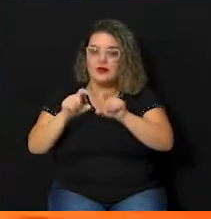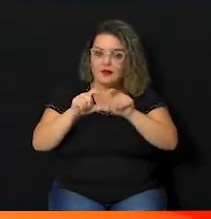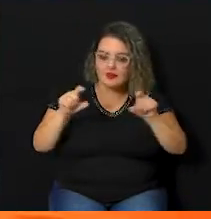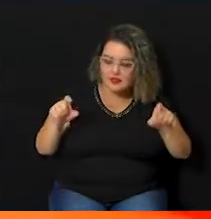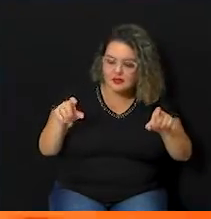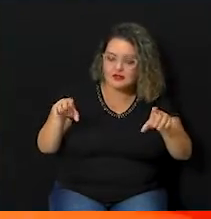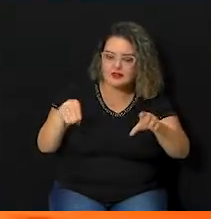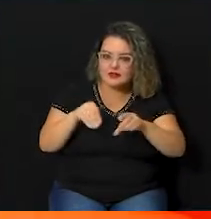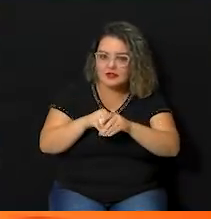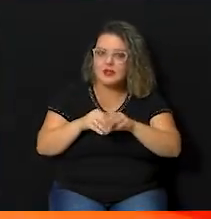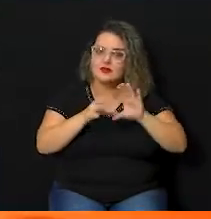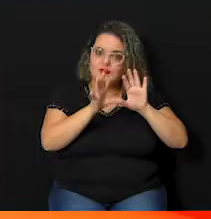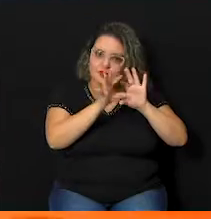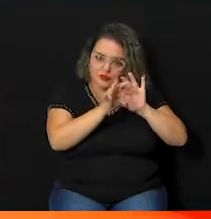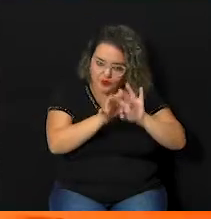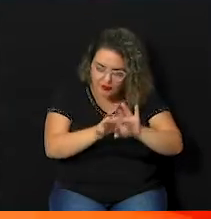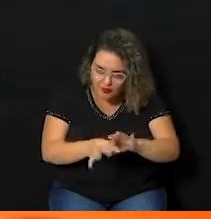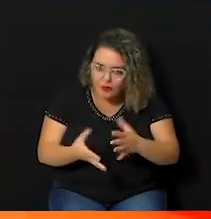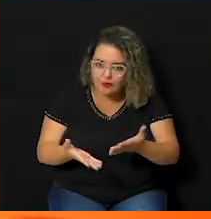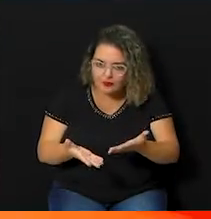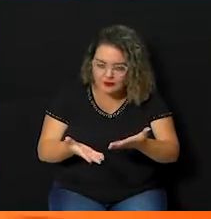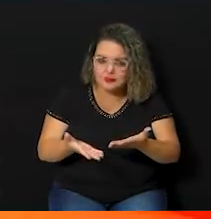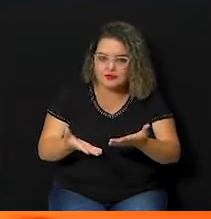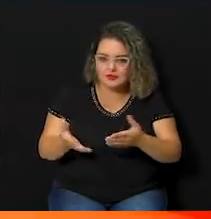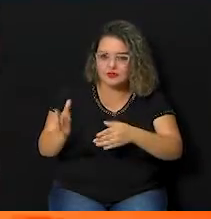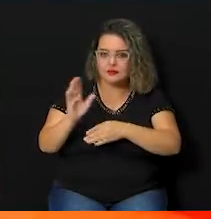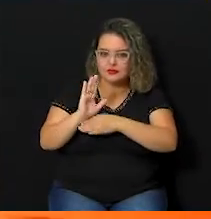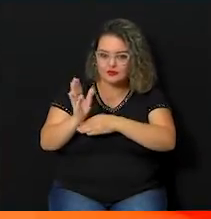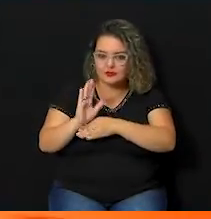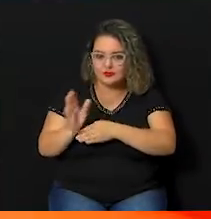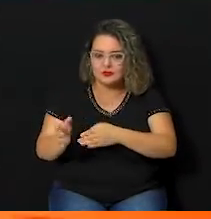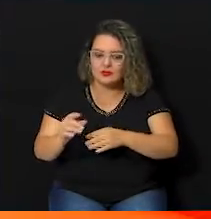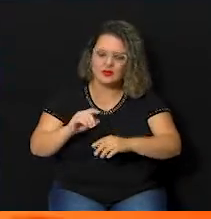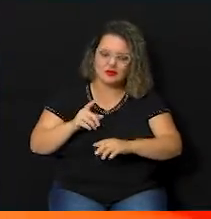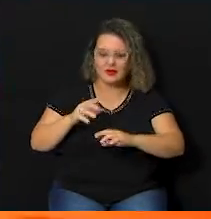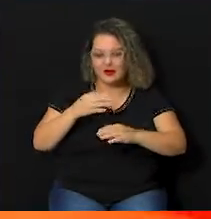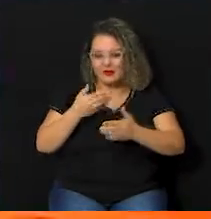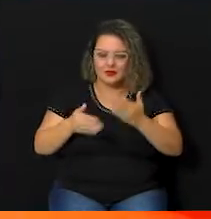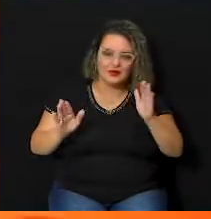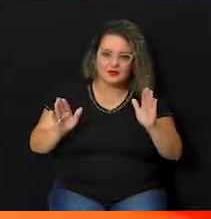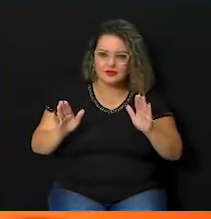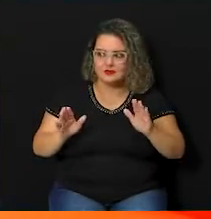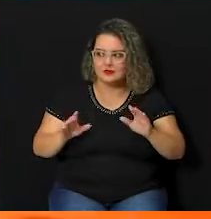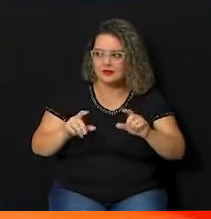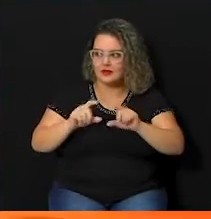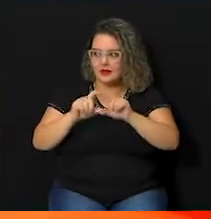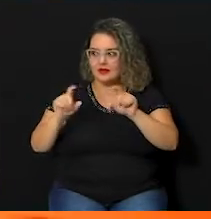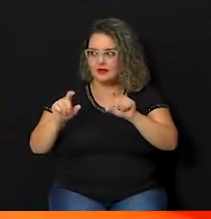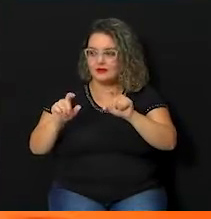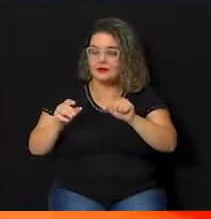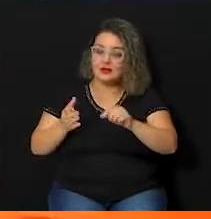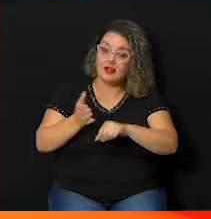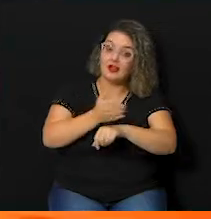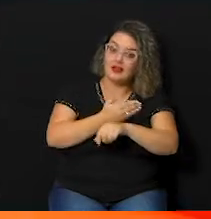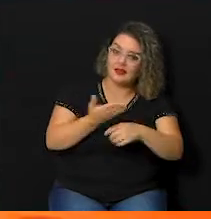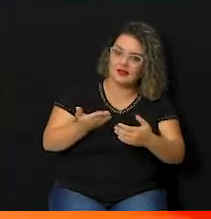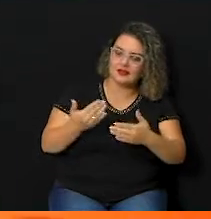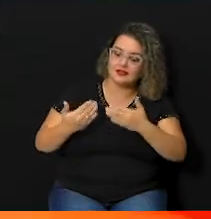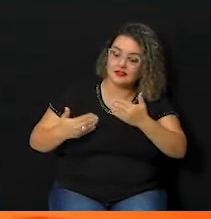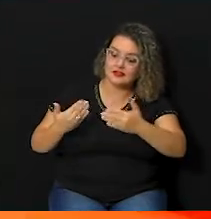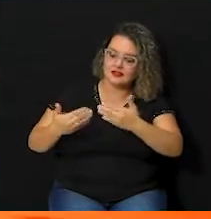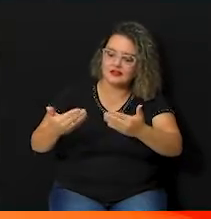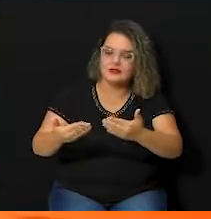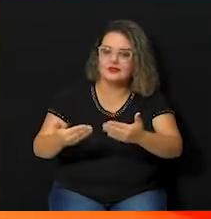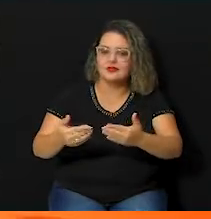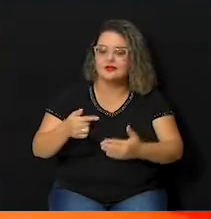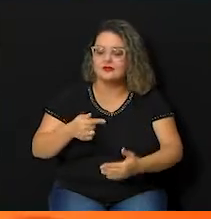do roteiro ali que tem no filme, para não ficar muito perdido. Mas mesmo assim eu já lancei alguma coisa zoando, e a partir de agora, toda